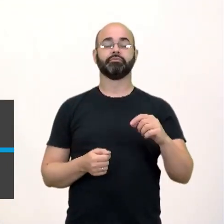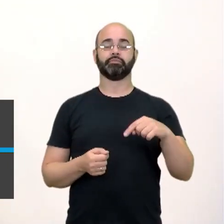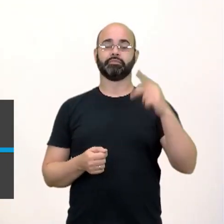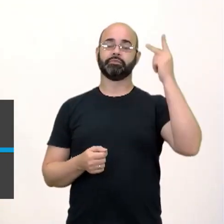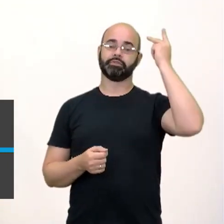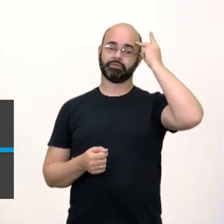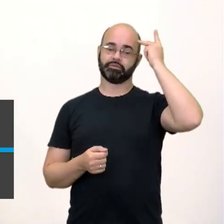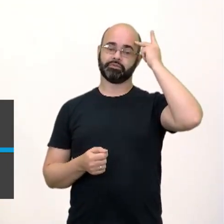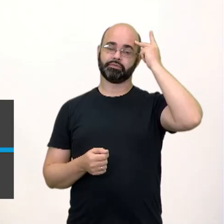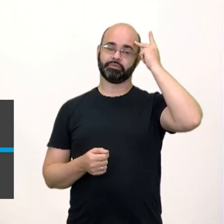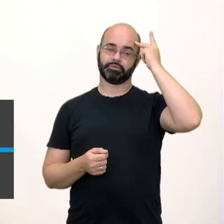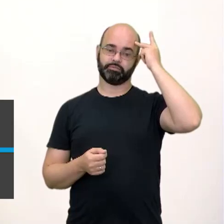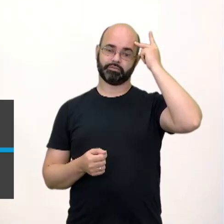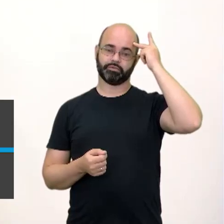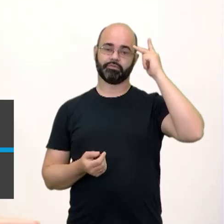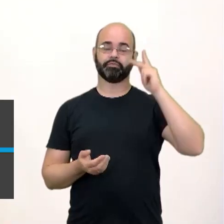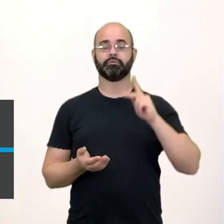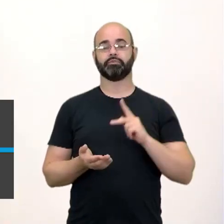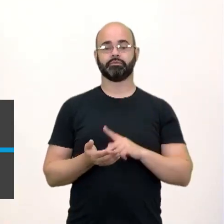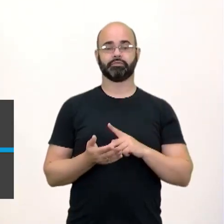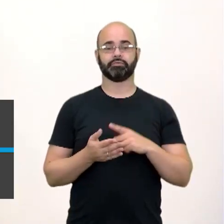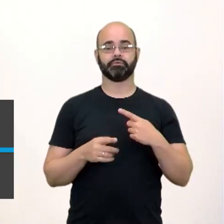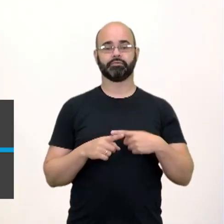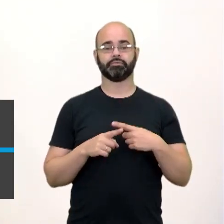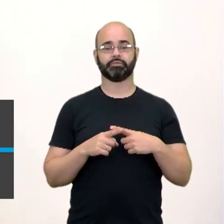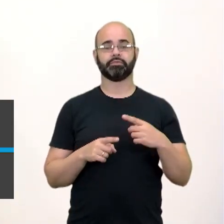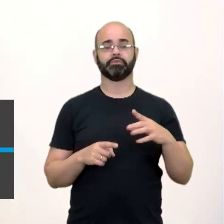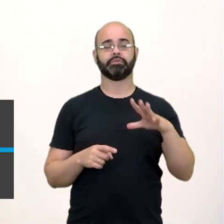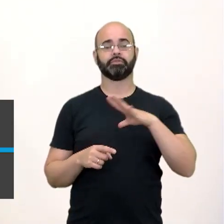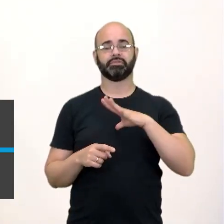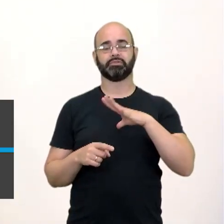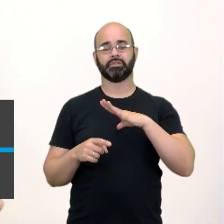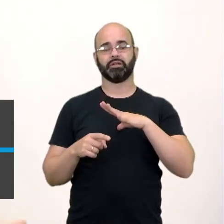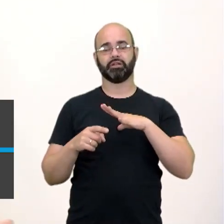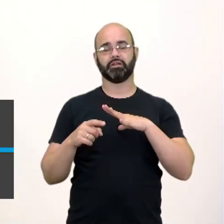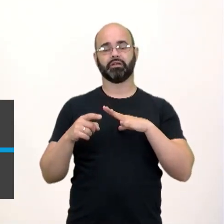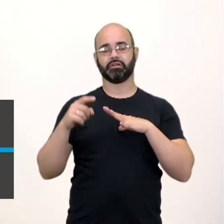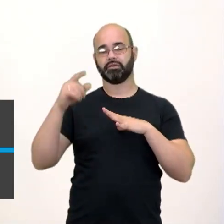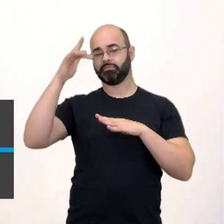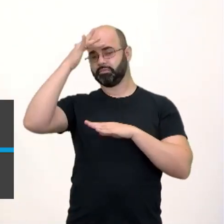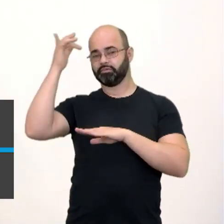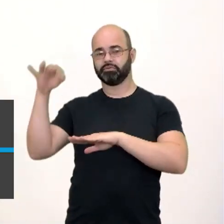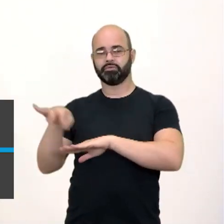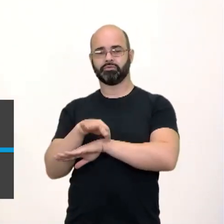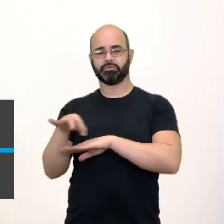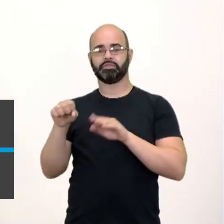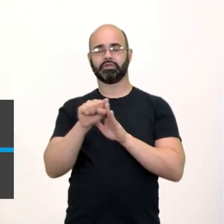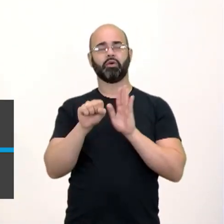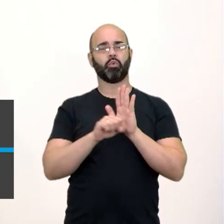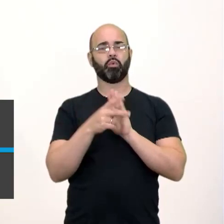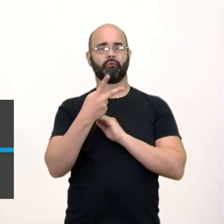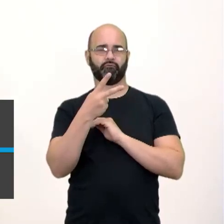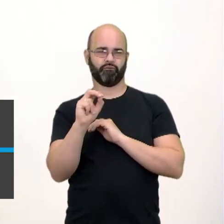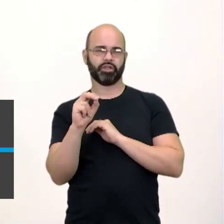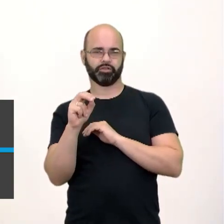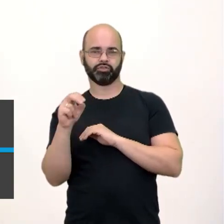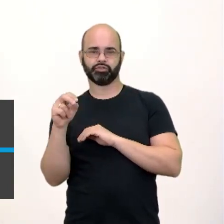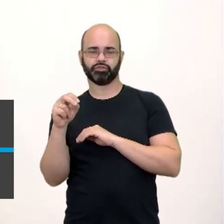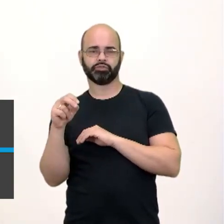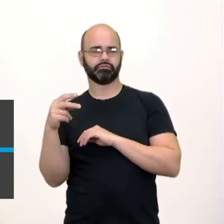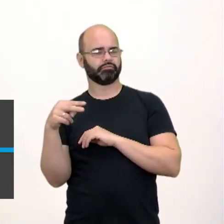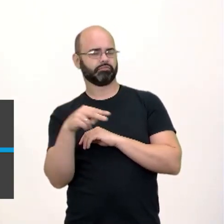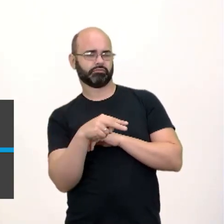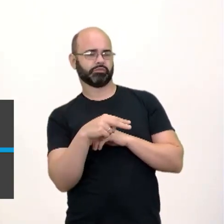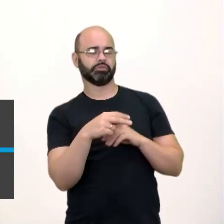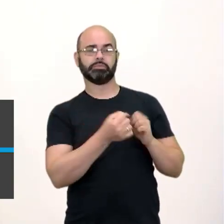Fabi, porque é a cidade considerada pelos urbanistas que mais rapidamente cresceu no século XX. Na virada do